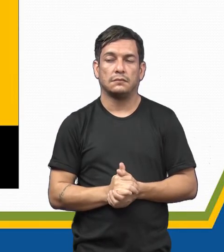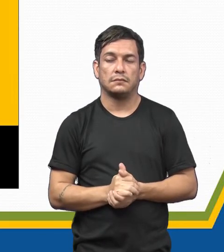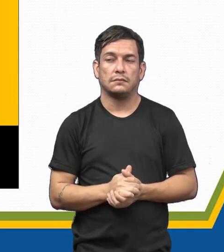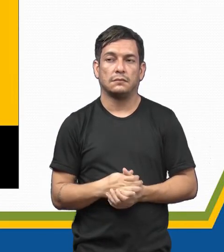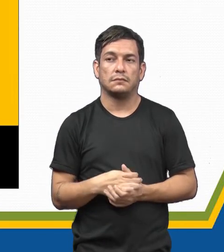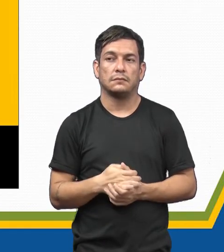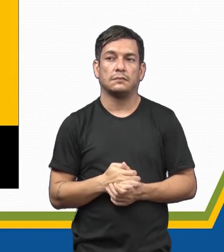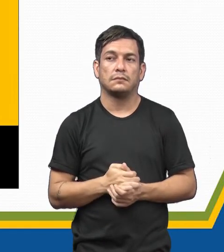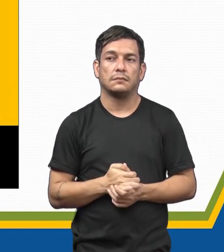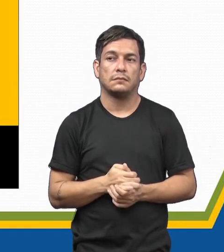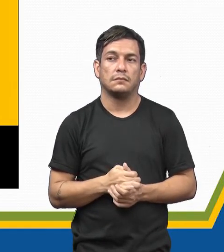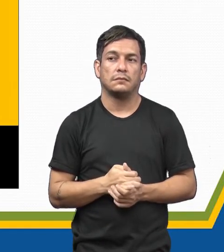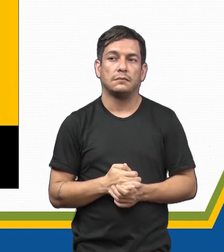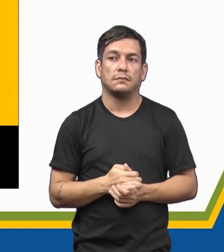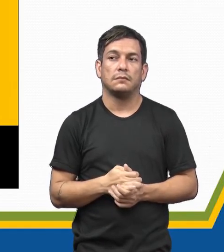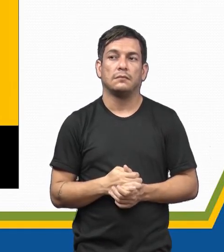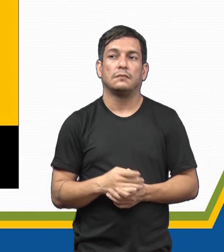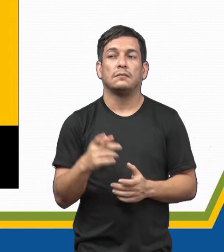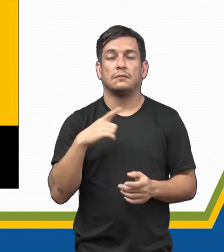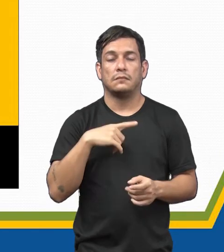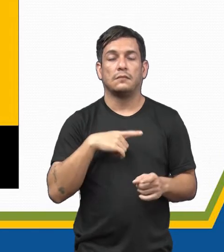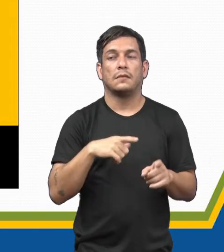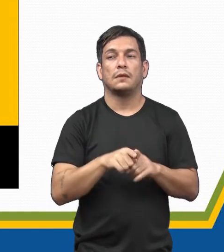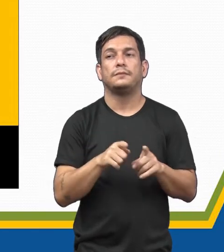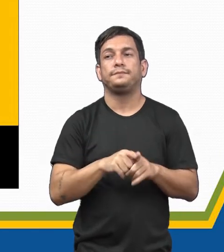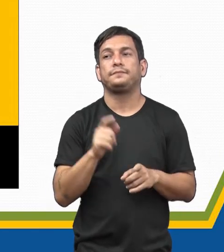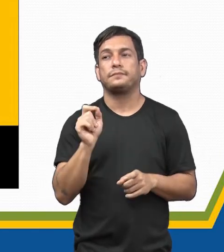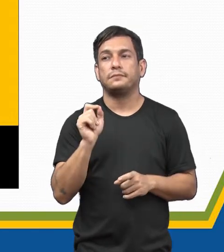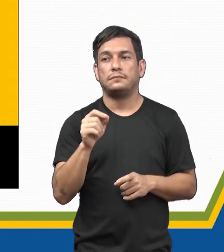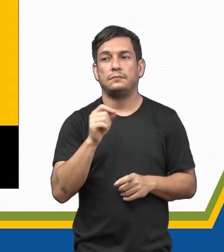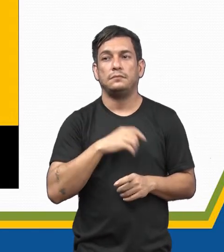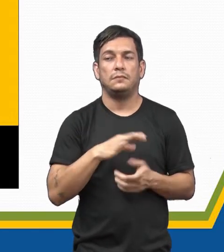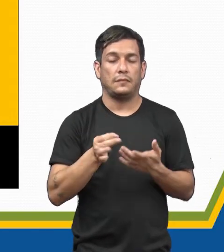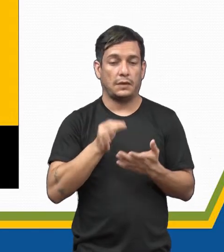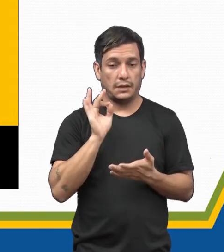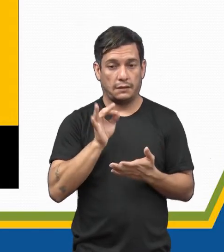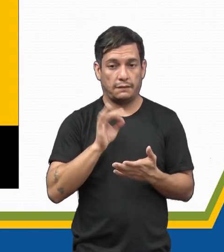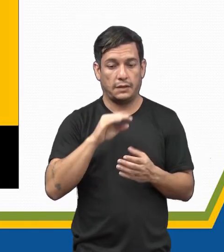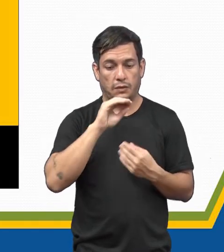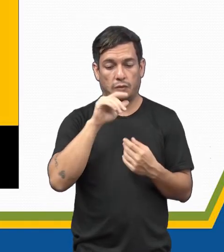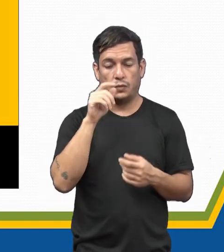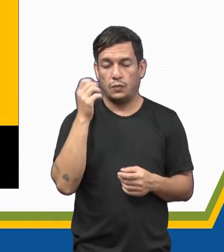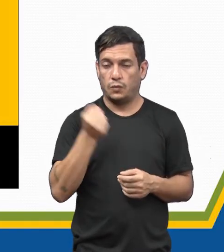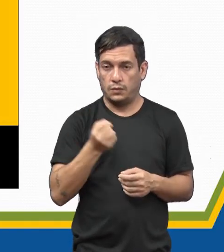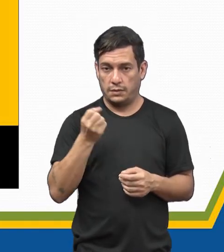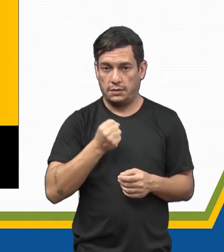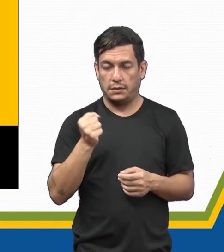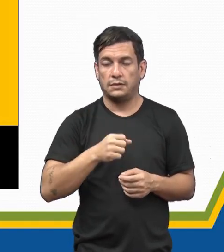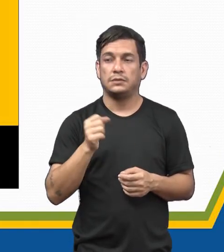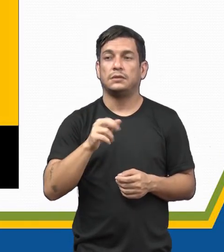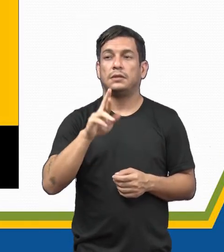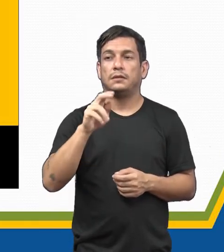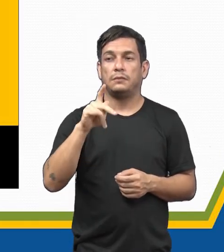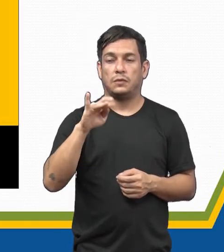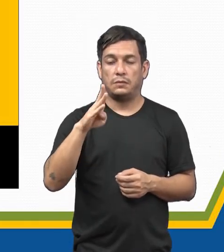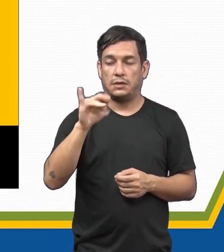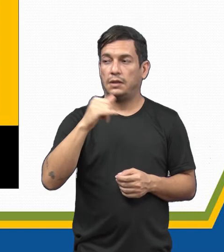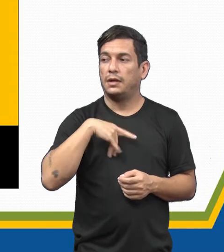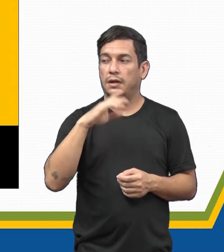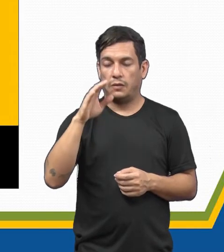Nós tínhamos aí, nessa Primeira República, a República do Café com Leite, ou seja, o poder estava nas